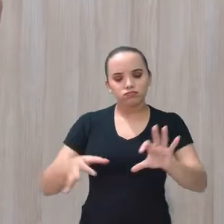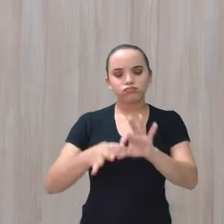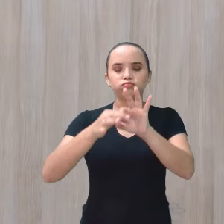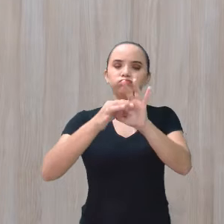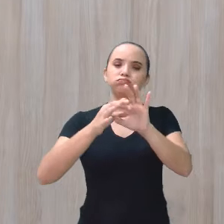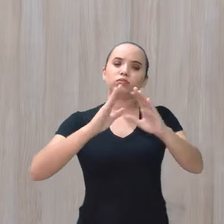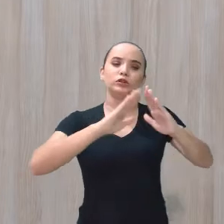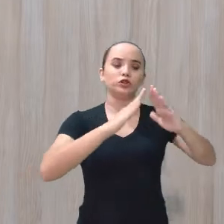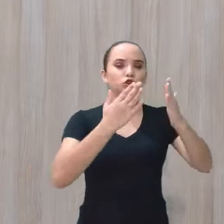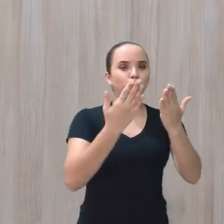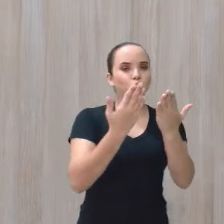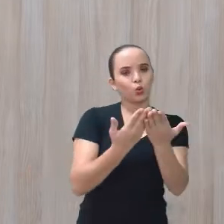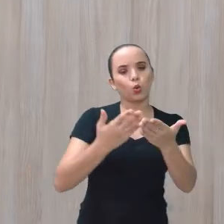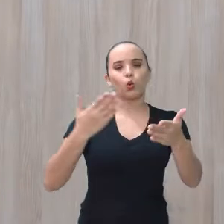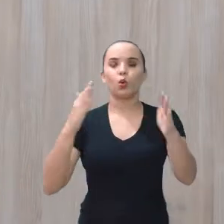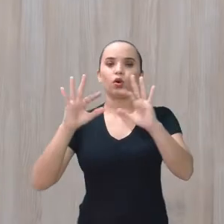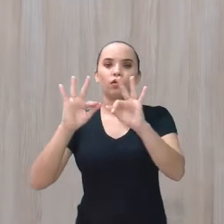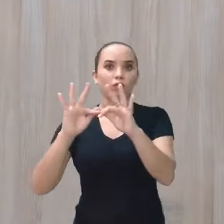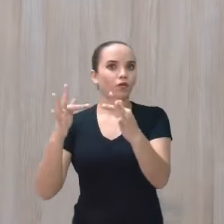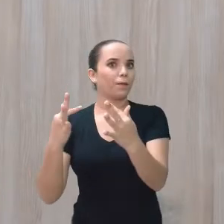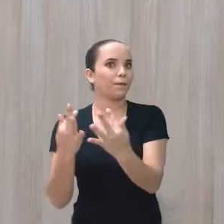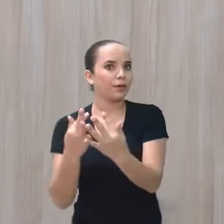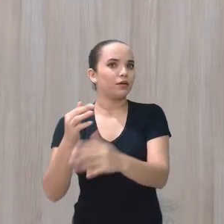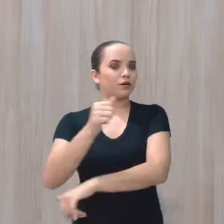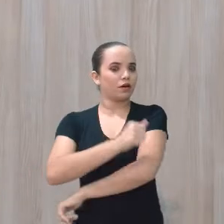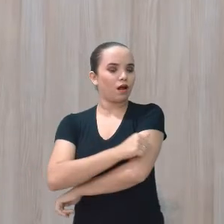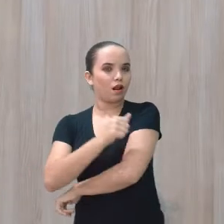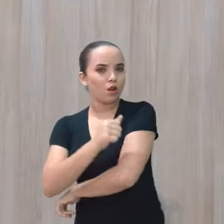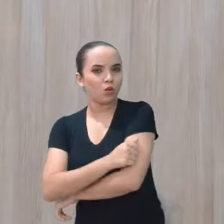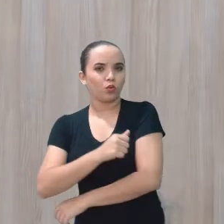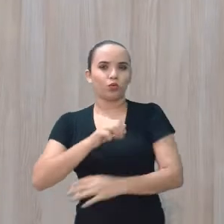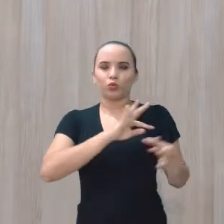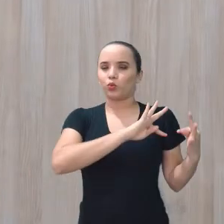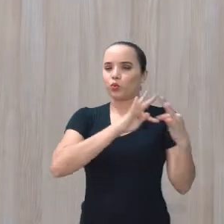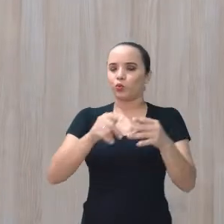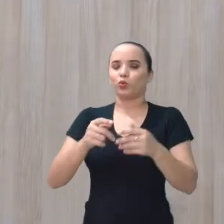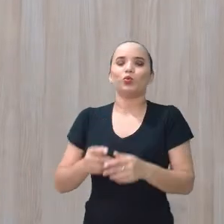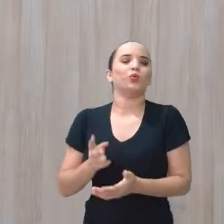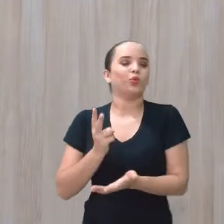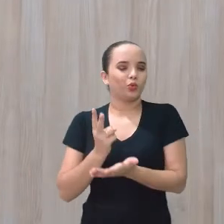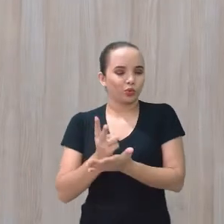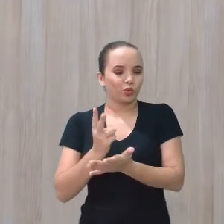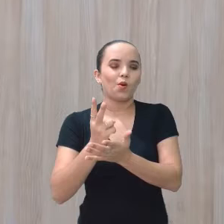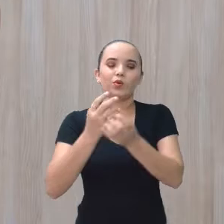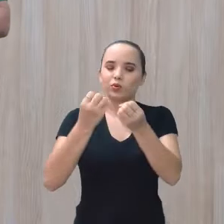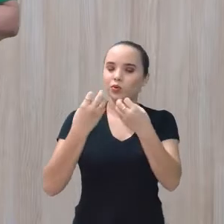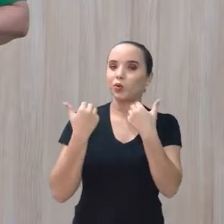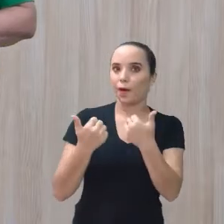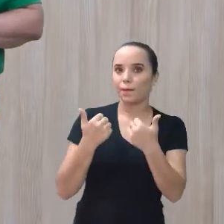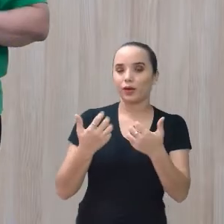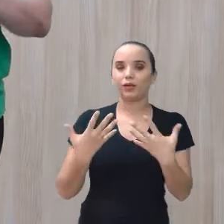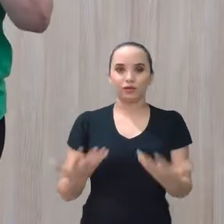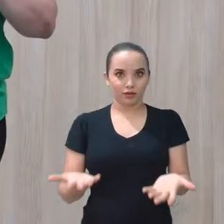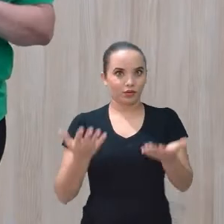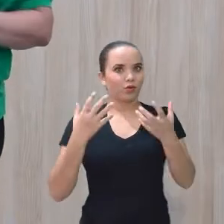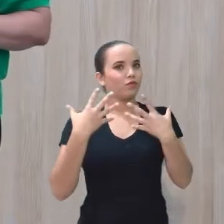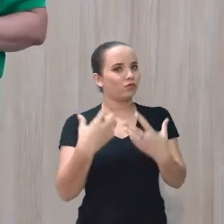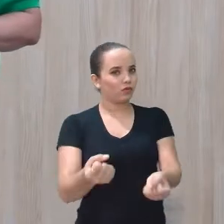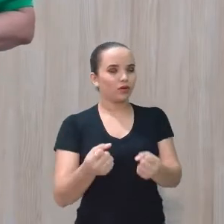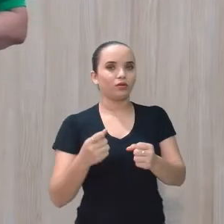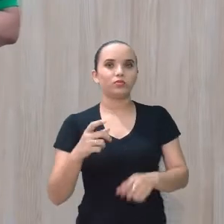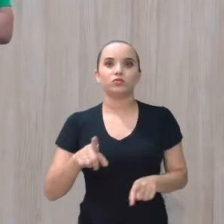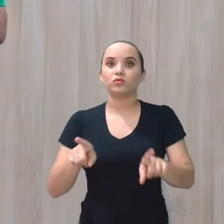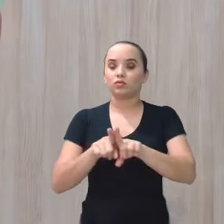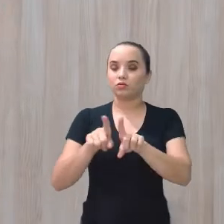assim, família, escola, aluno, dá tudo certo. Então vamos que vamos. E também tem as aulas